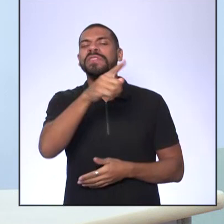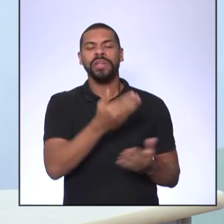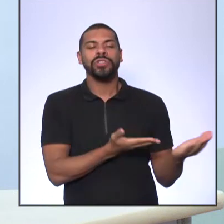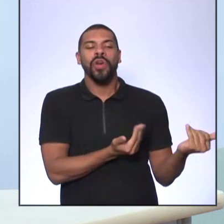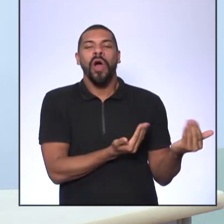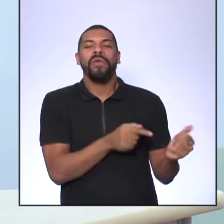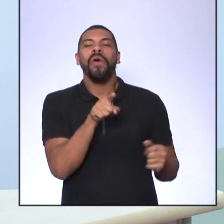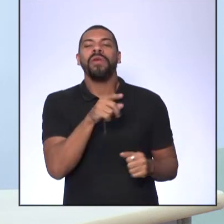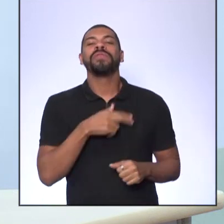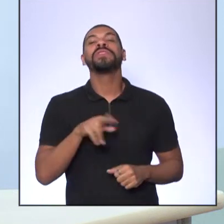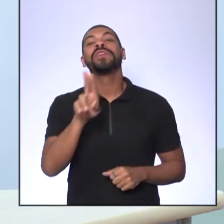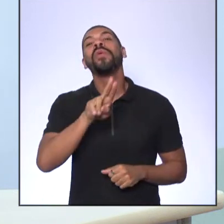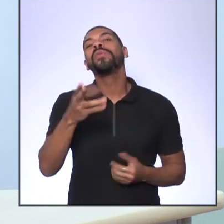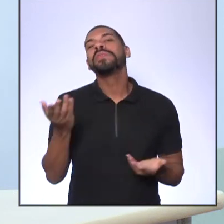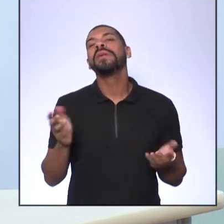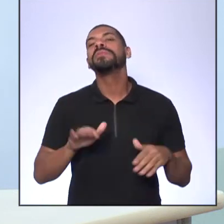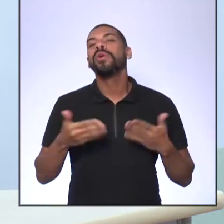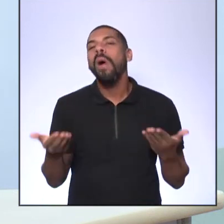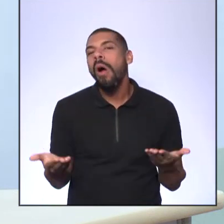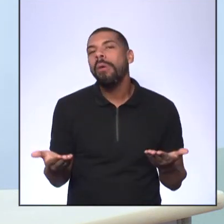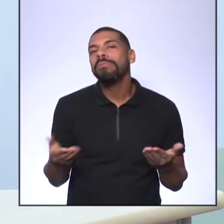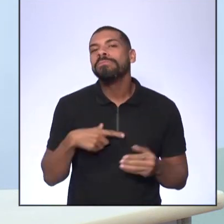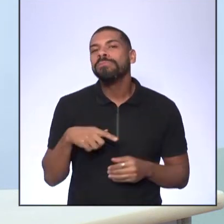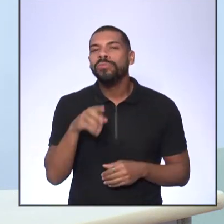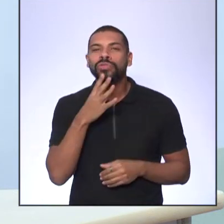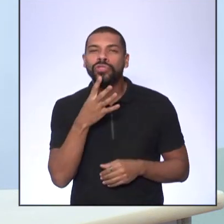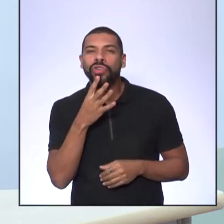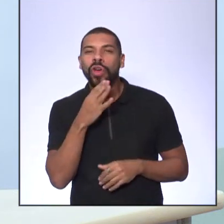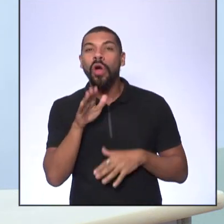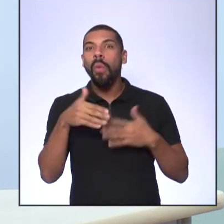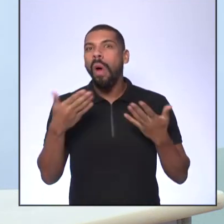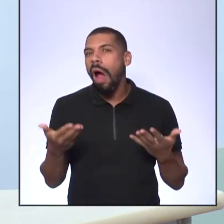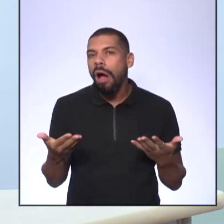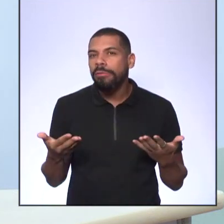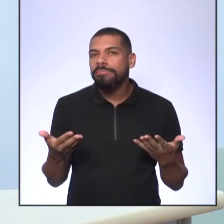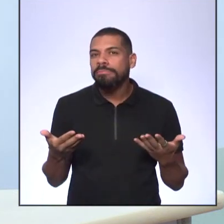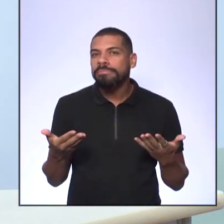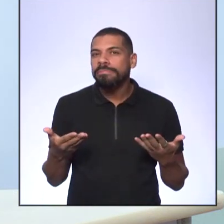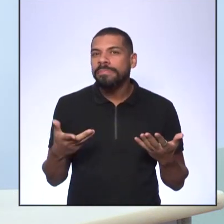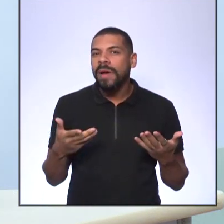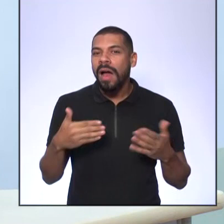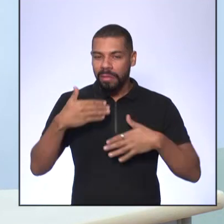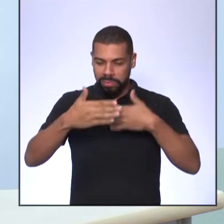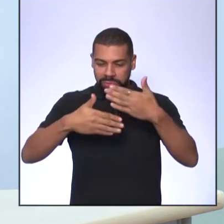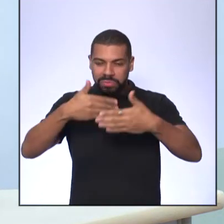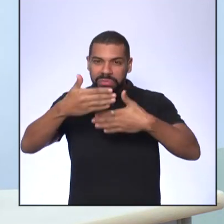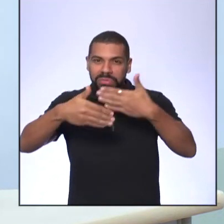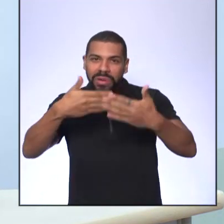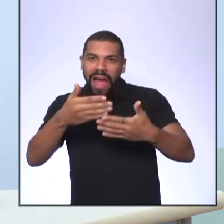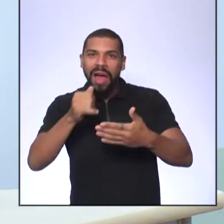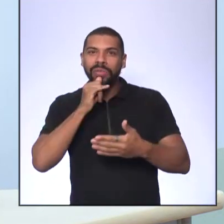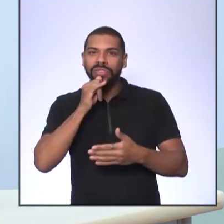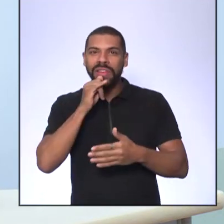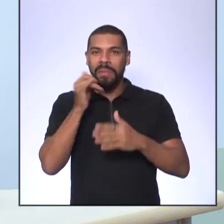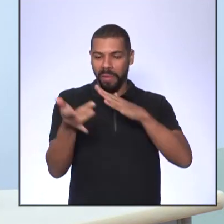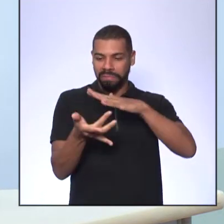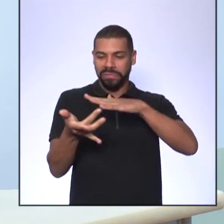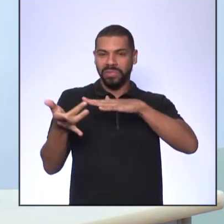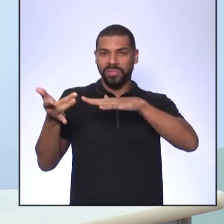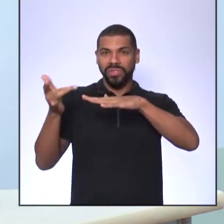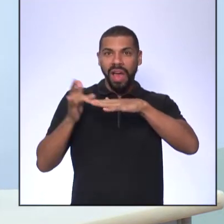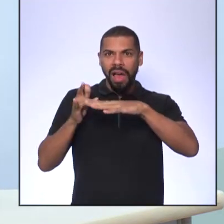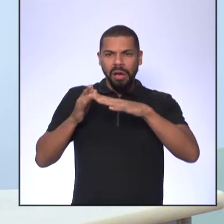quais redes sociais que vocês mais estão, quais vocês conhecem, né? Então, ao longo do tempo, algumas redes sociais vêm,